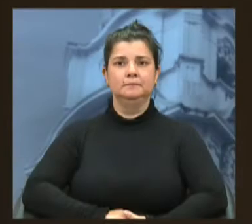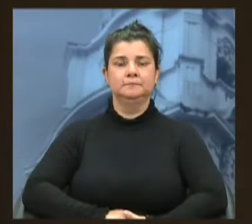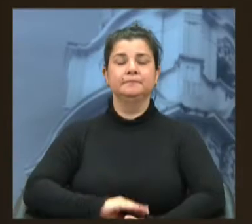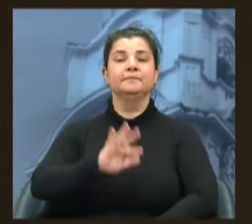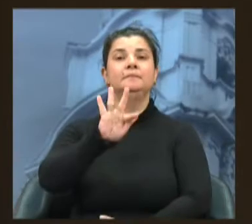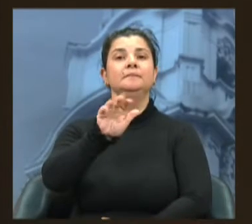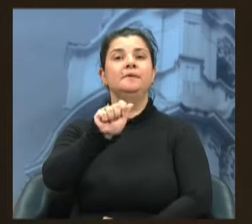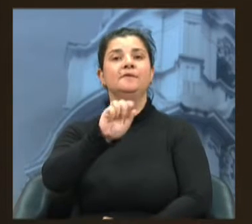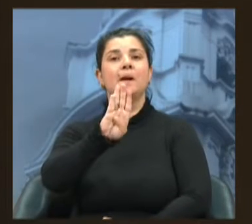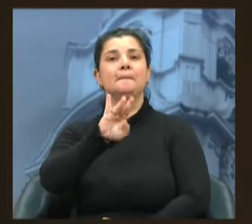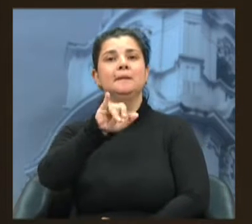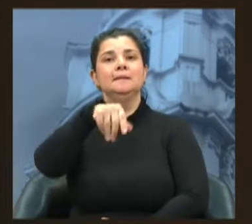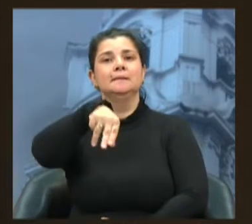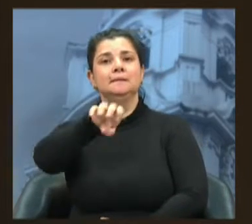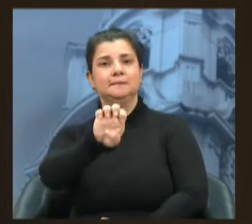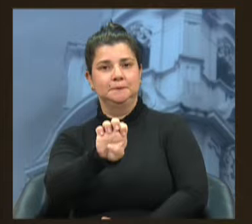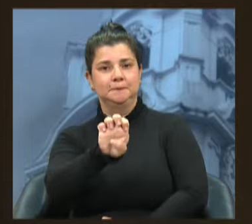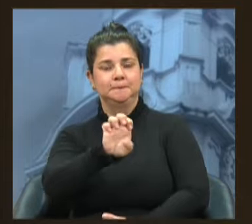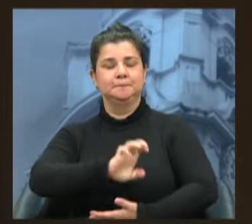Fabiane Matos da Costa.